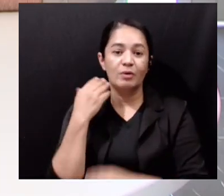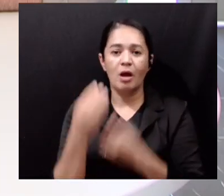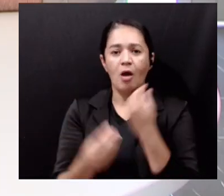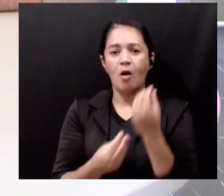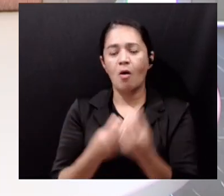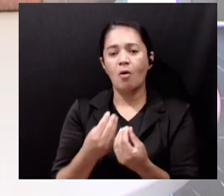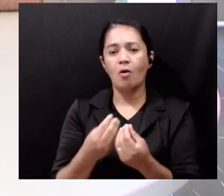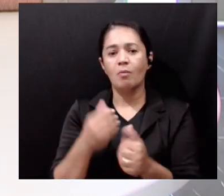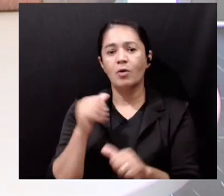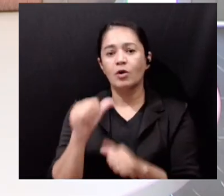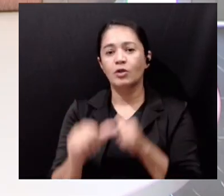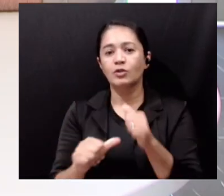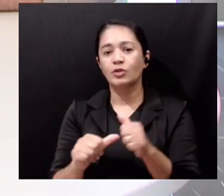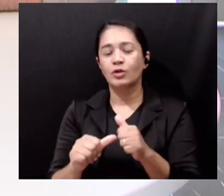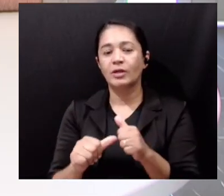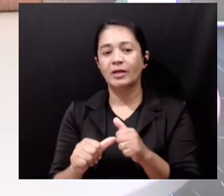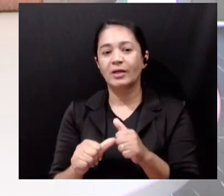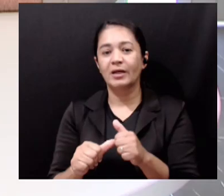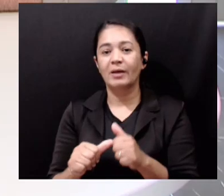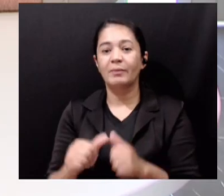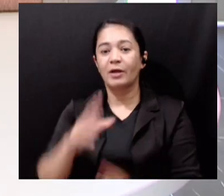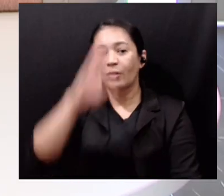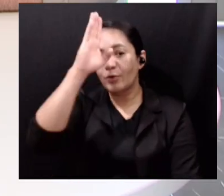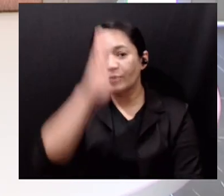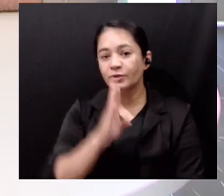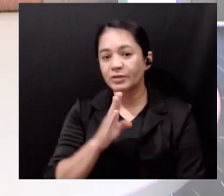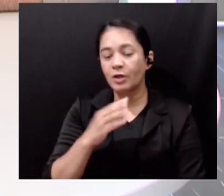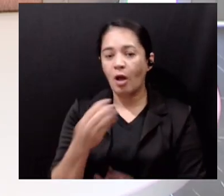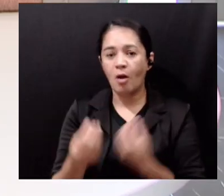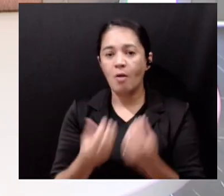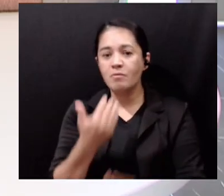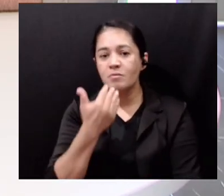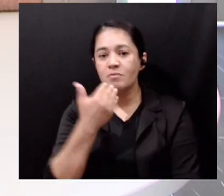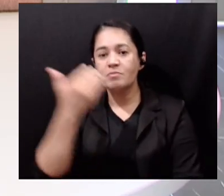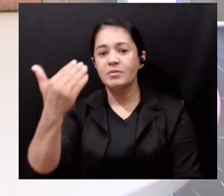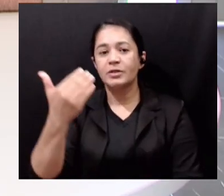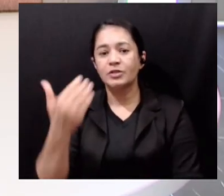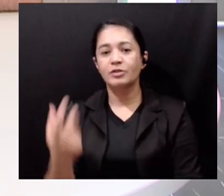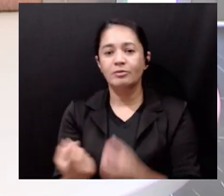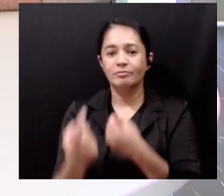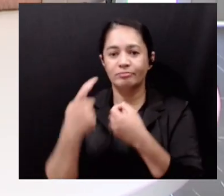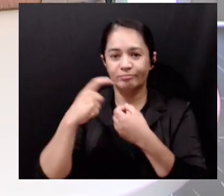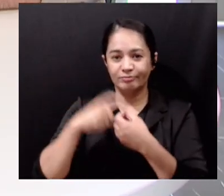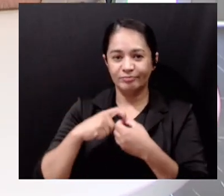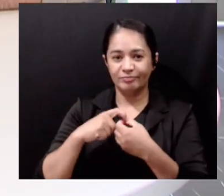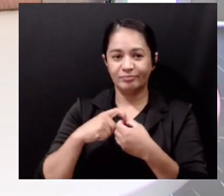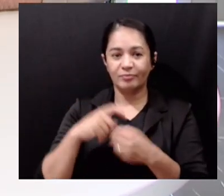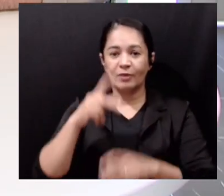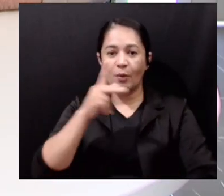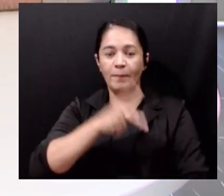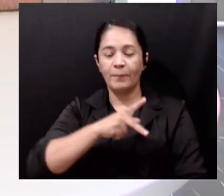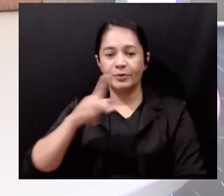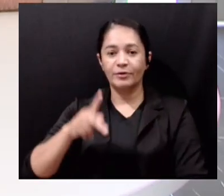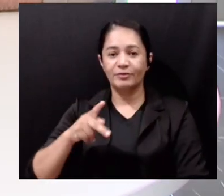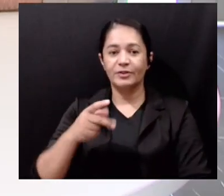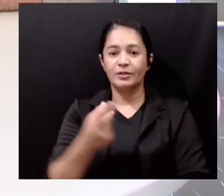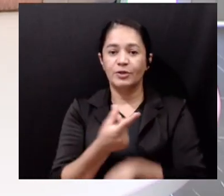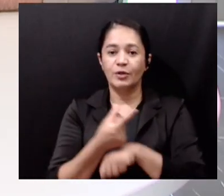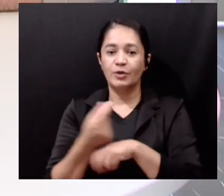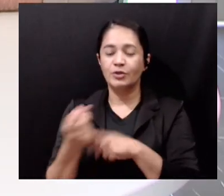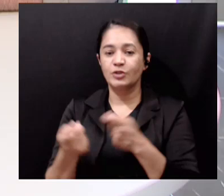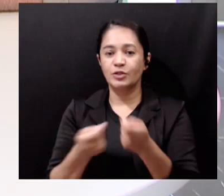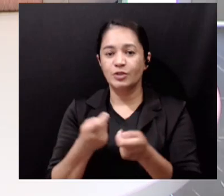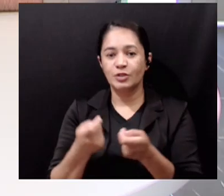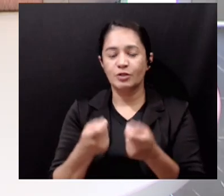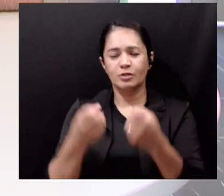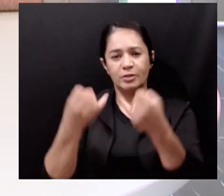quando é possível pedir estorno. Por isso eu estou aqui com o professor de economia Isaías de Carvalho Borges, que vai nos explicar melhor sobre